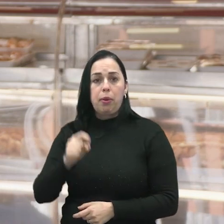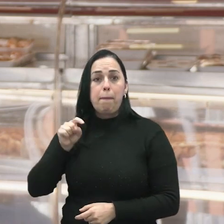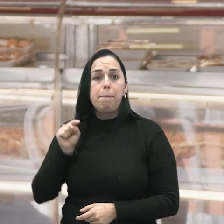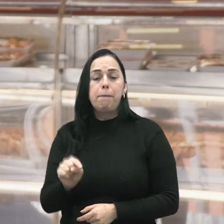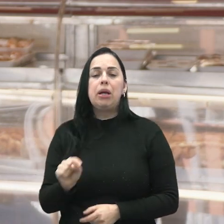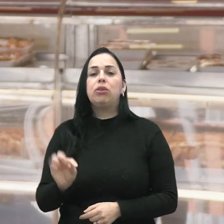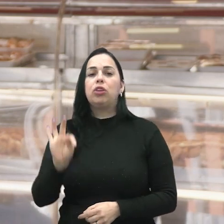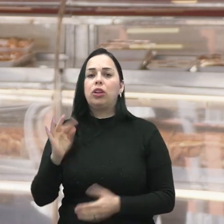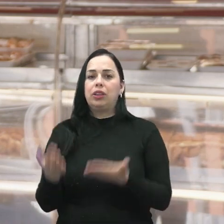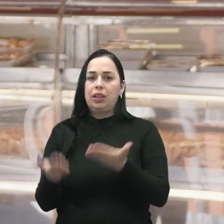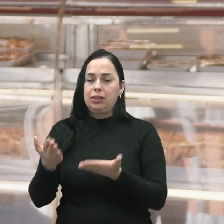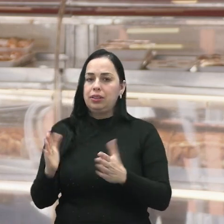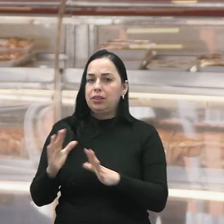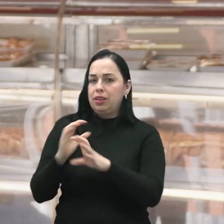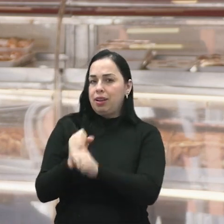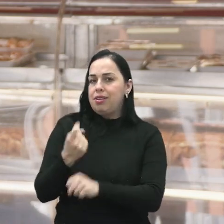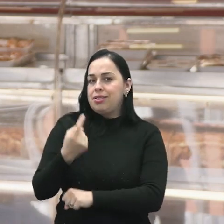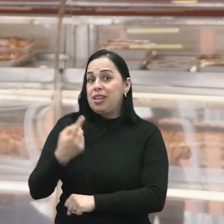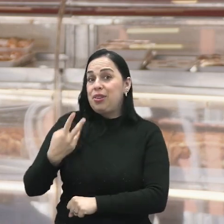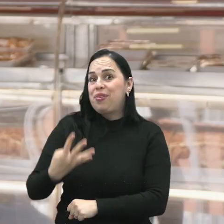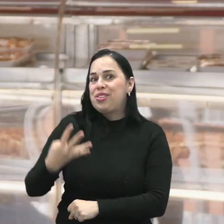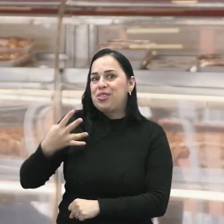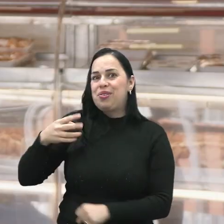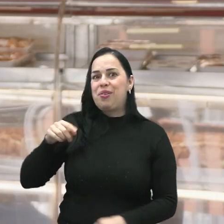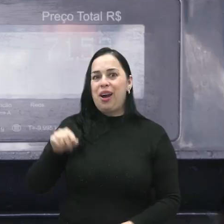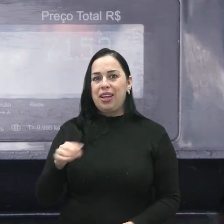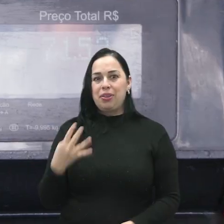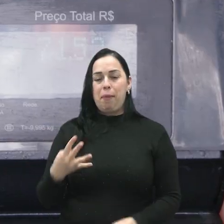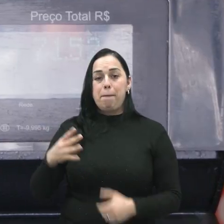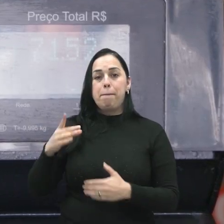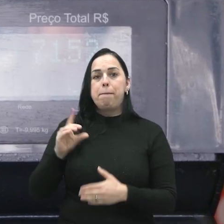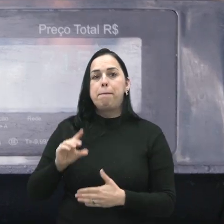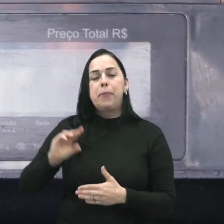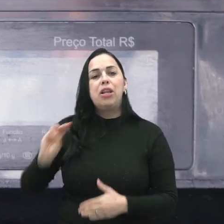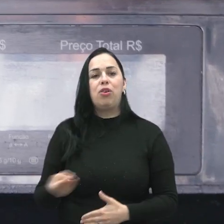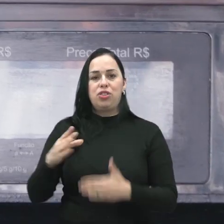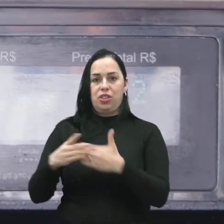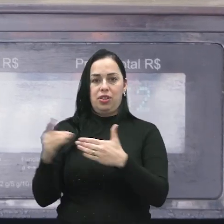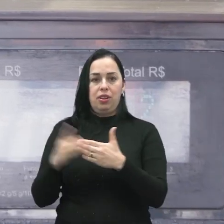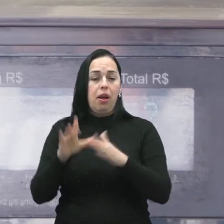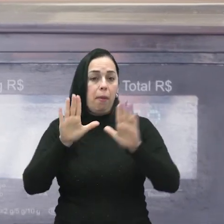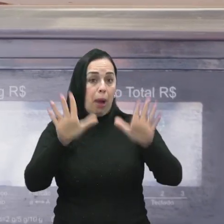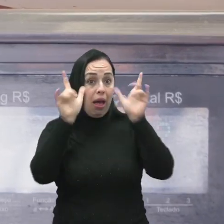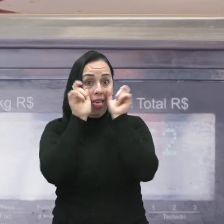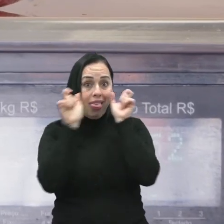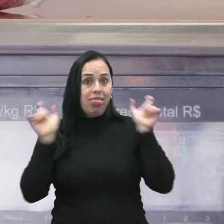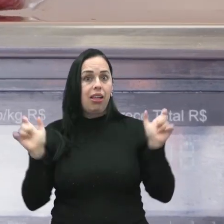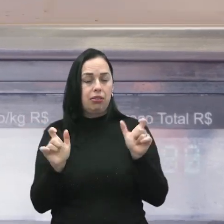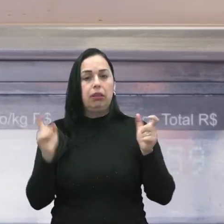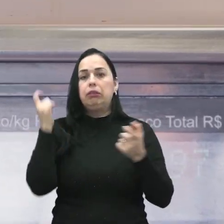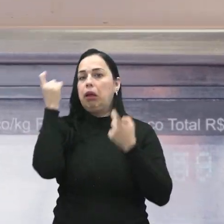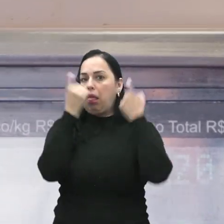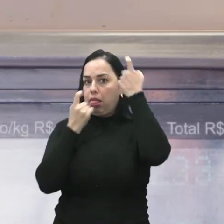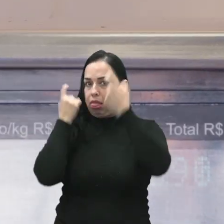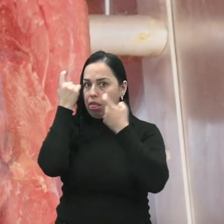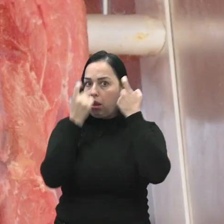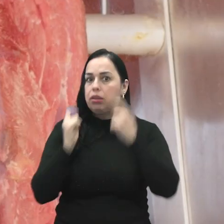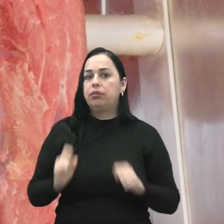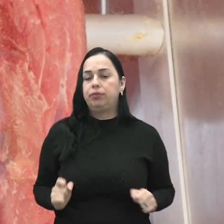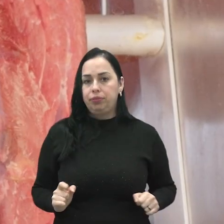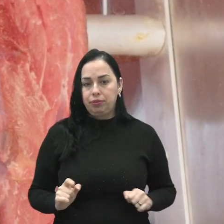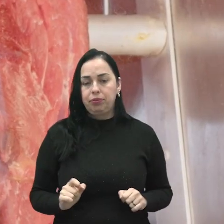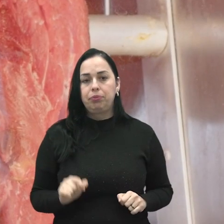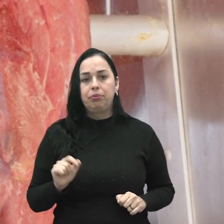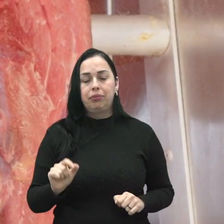gerou uma receita de quase US$ 124 milhões. Mas um fator acendeu um alerta e preocupa o setor.